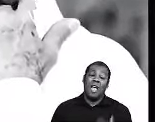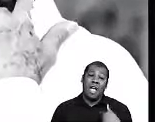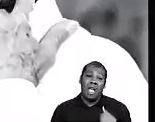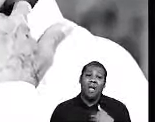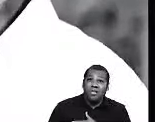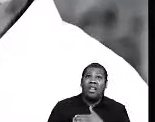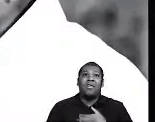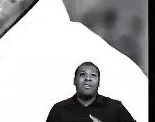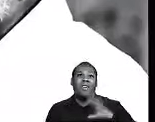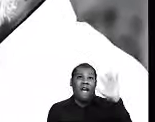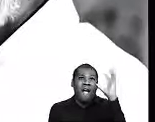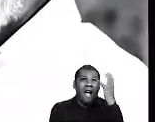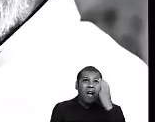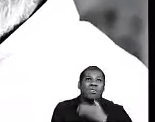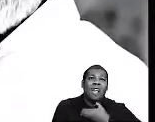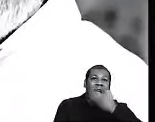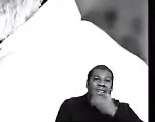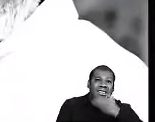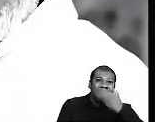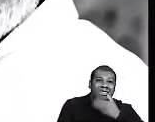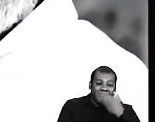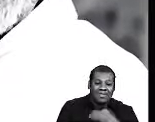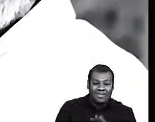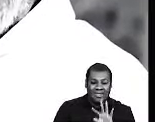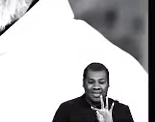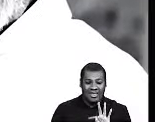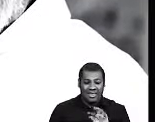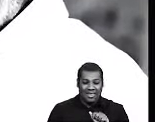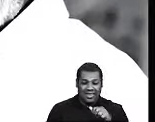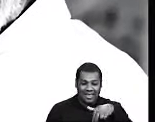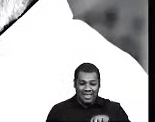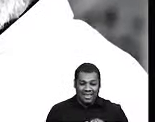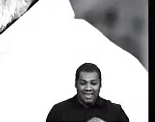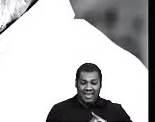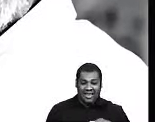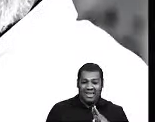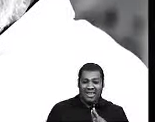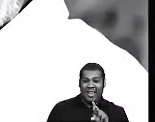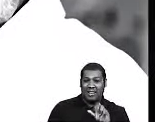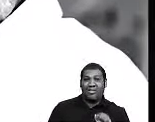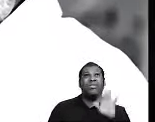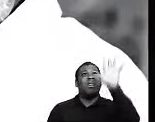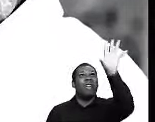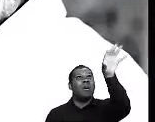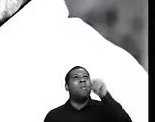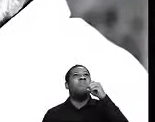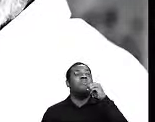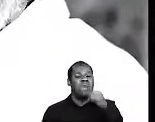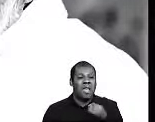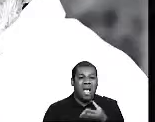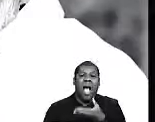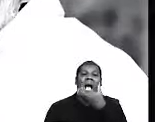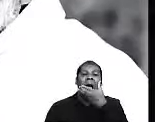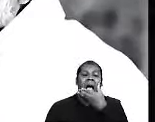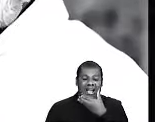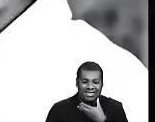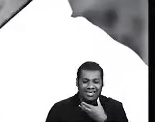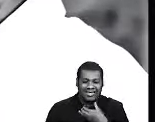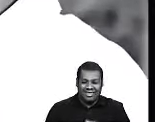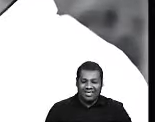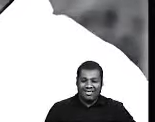interesses nefastos e abjetos. Se antes a nossa diplomacia era influenciada pelo bloco ocidental, agora se presta